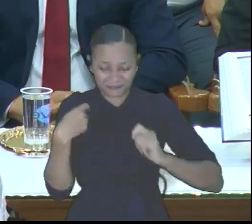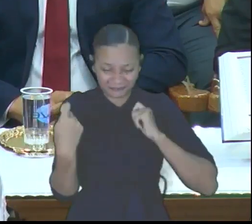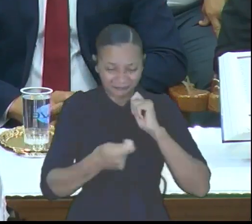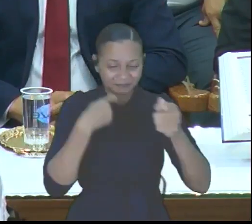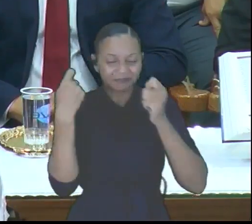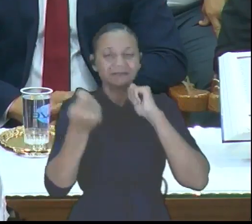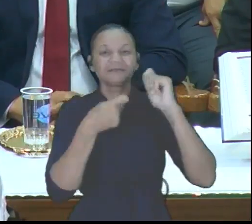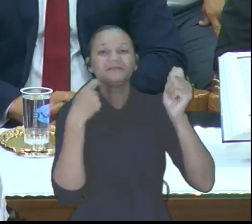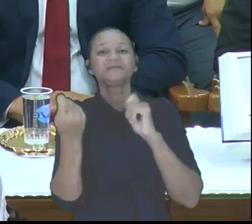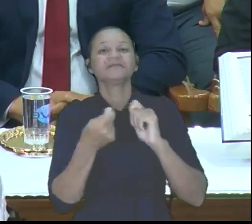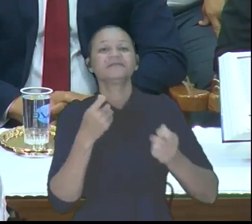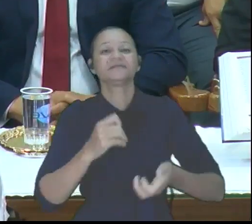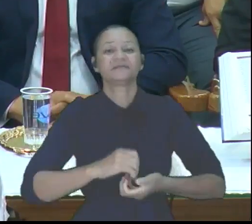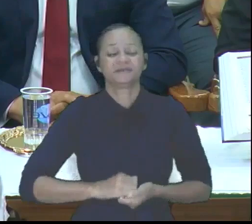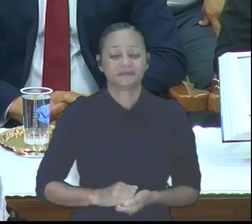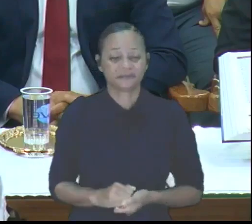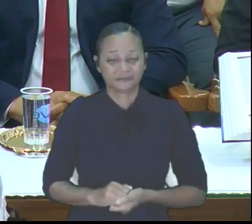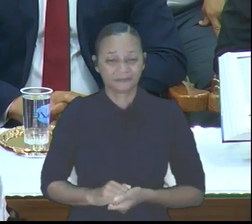Aleluia.